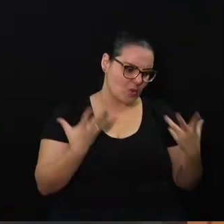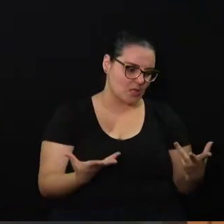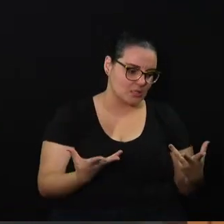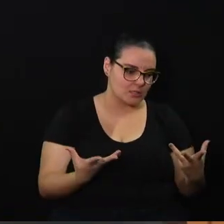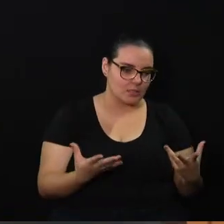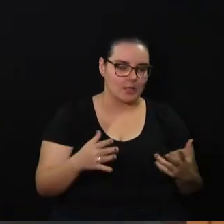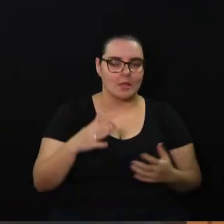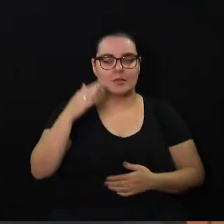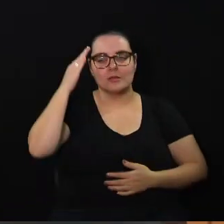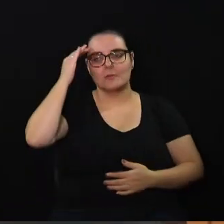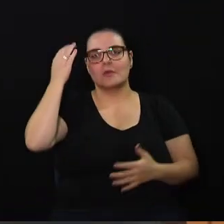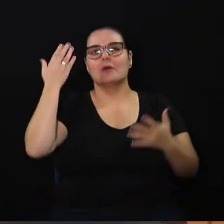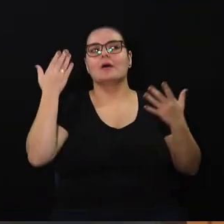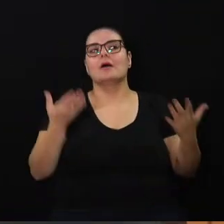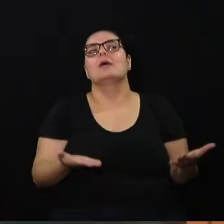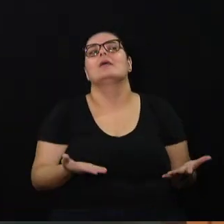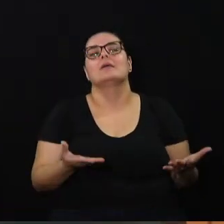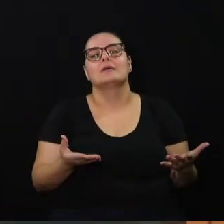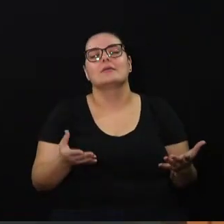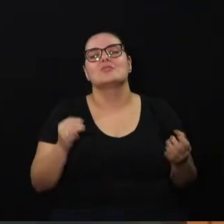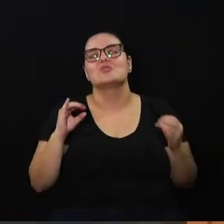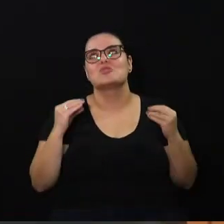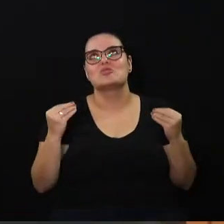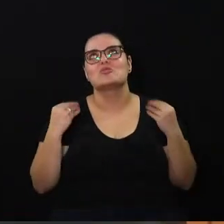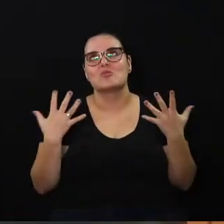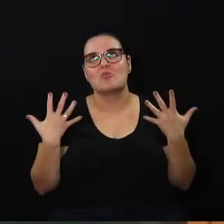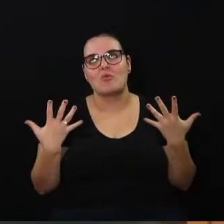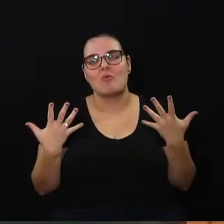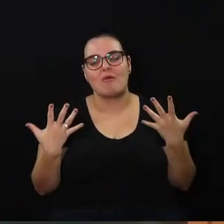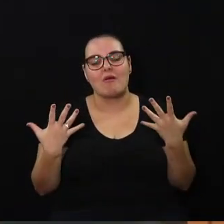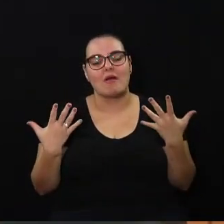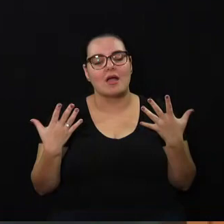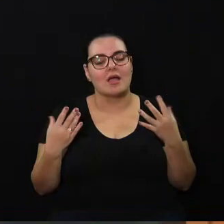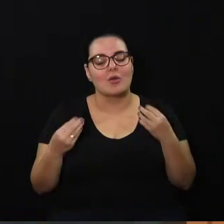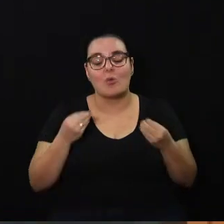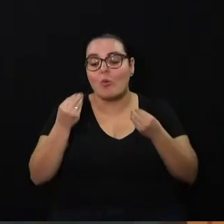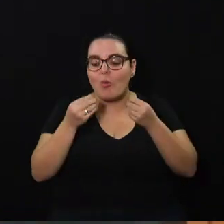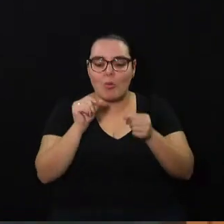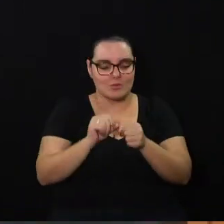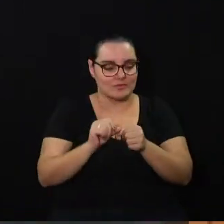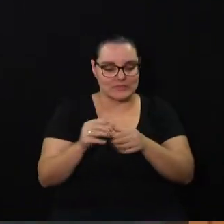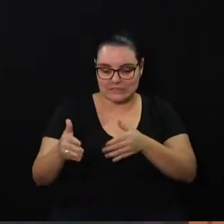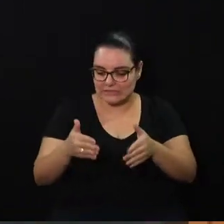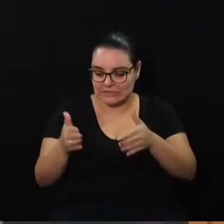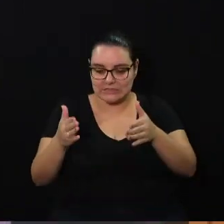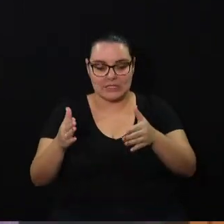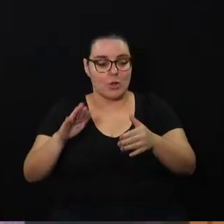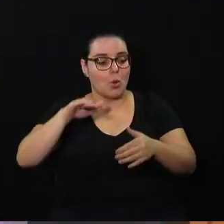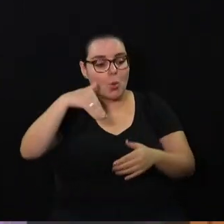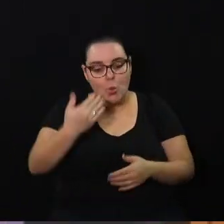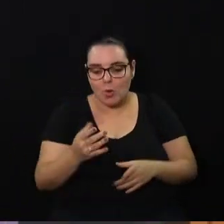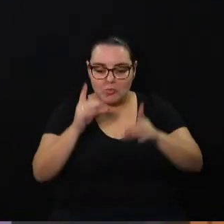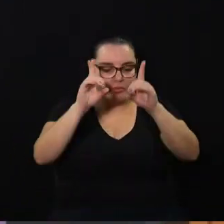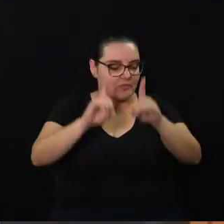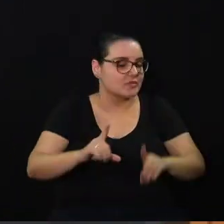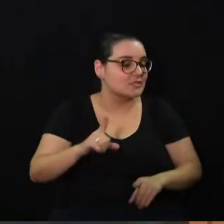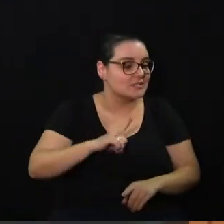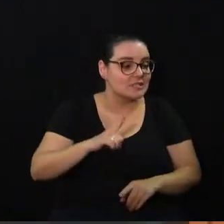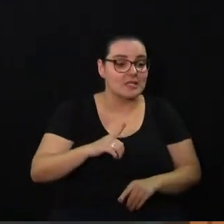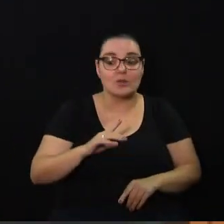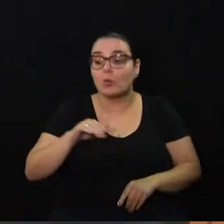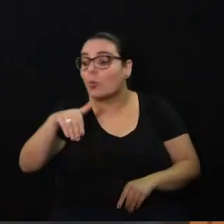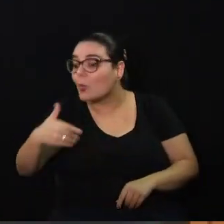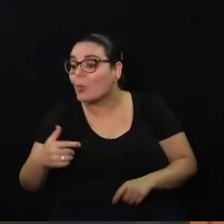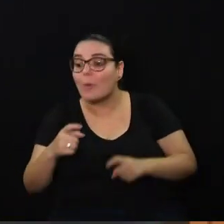um diagnóstico ali que nos dá uma luz de que caminho seguir que tipo de intervenções procurar